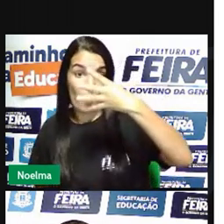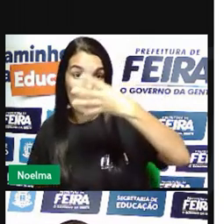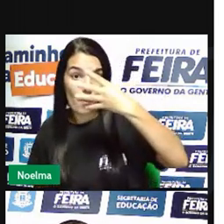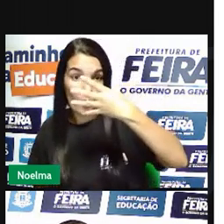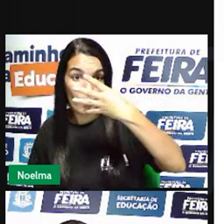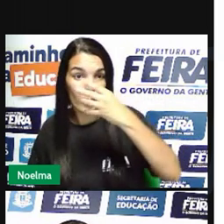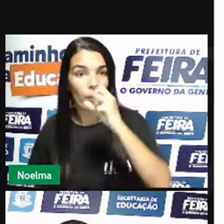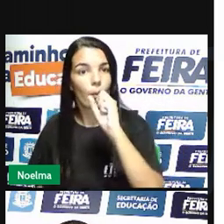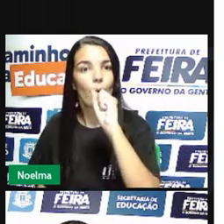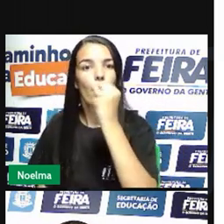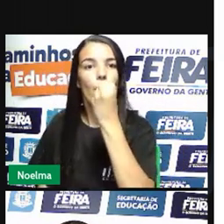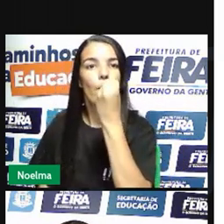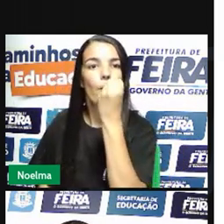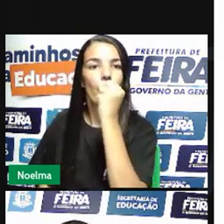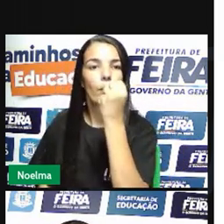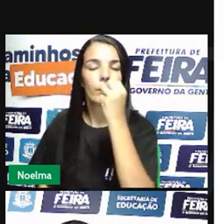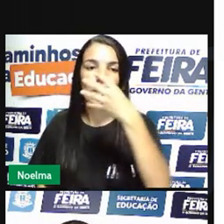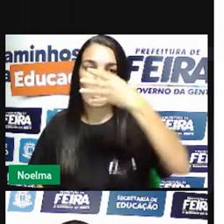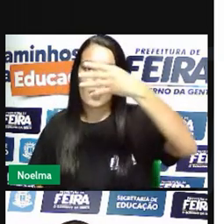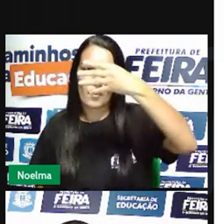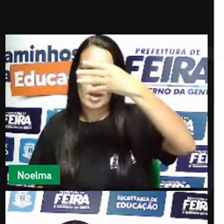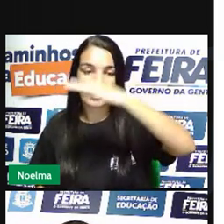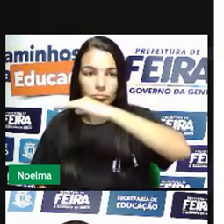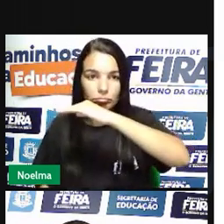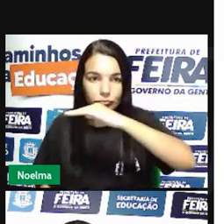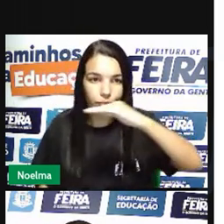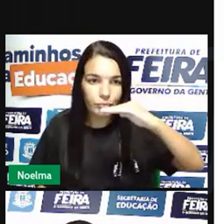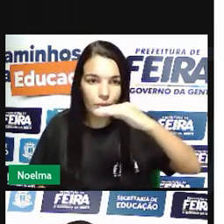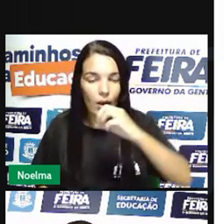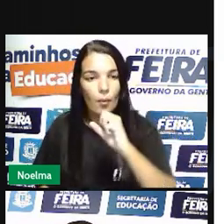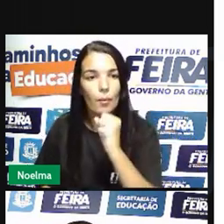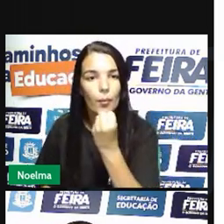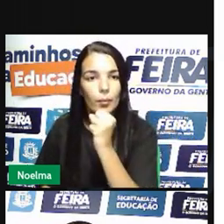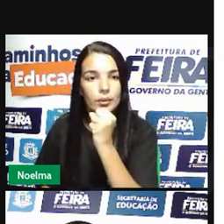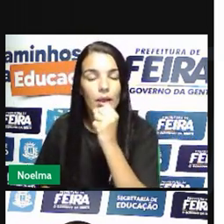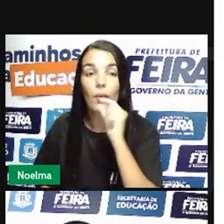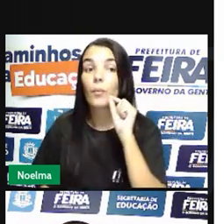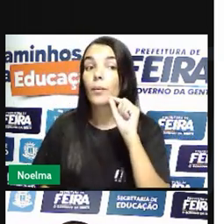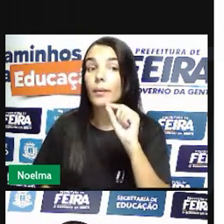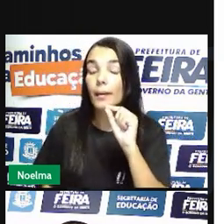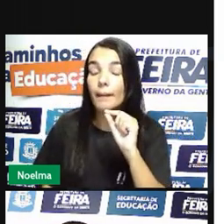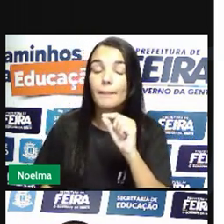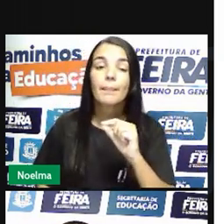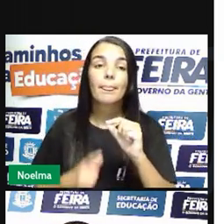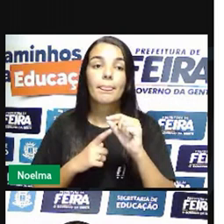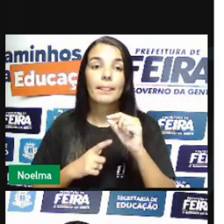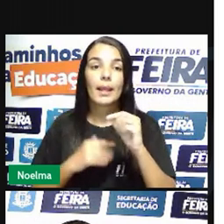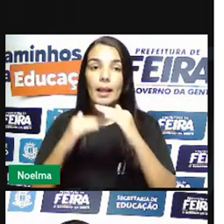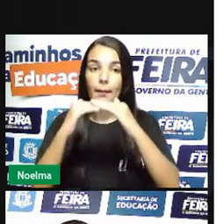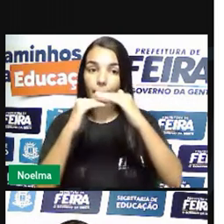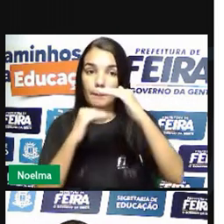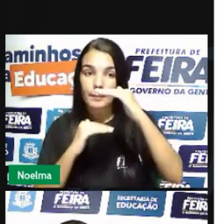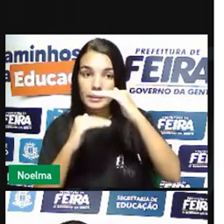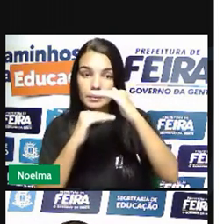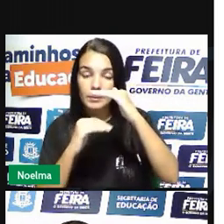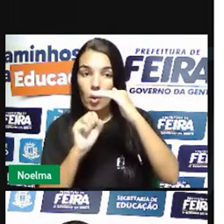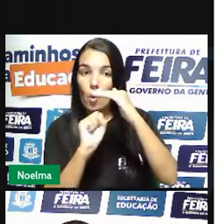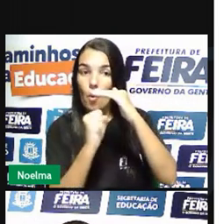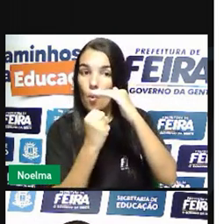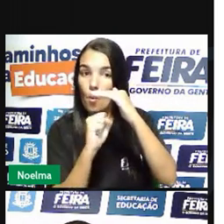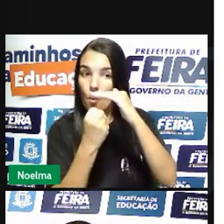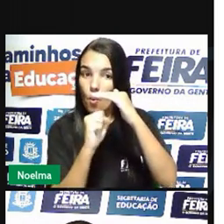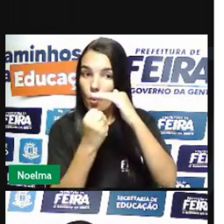quatro oitavos né Quatro oitavos O que que significa aí a parte de baixo que a parte do